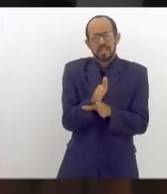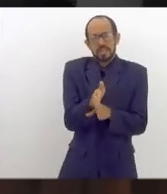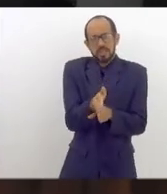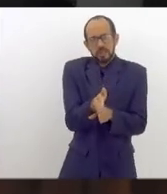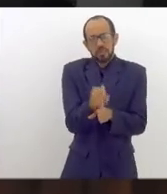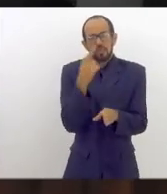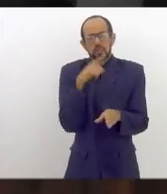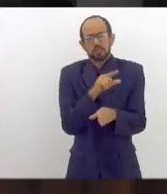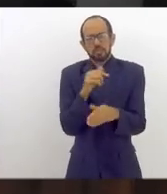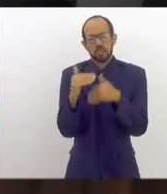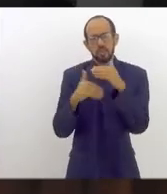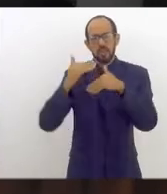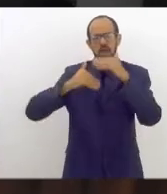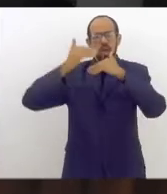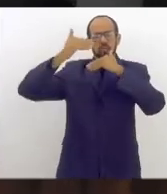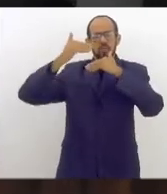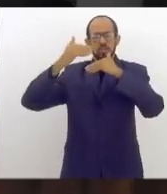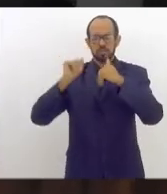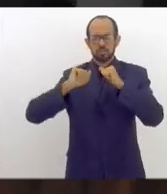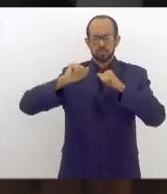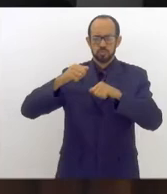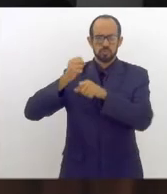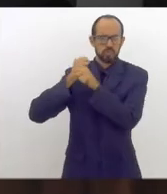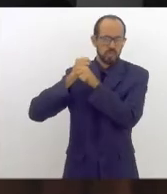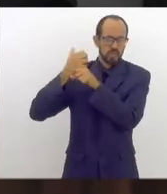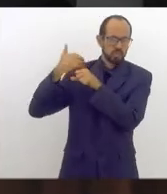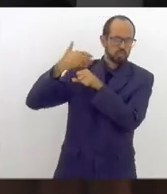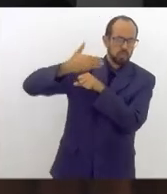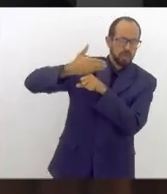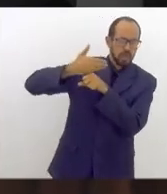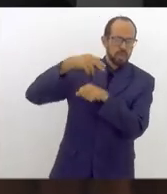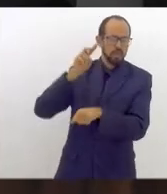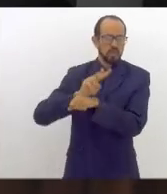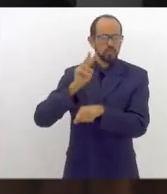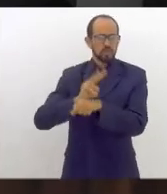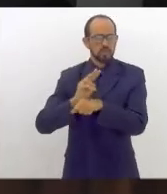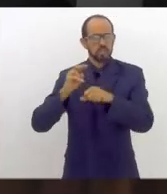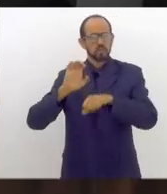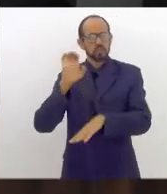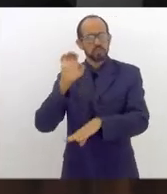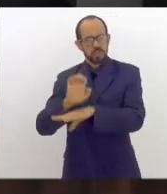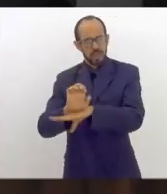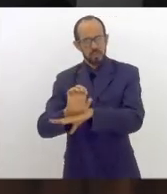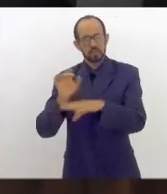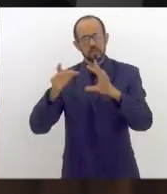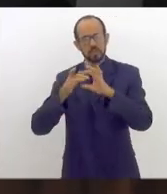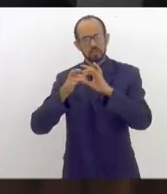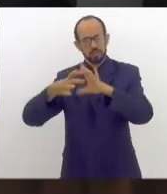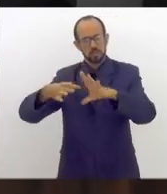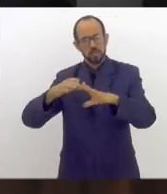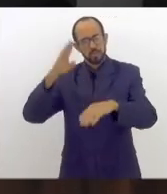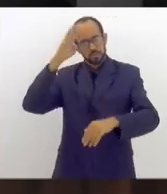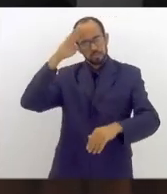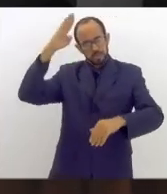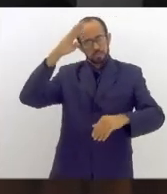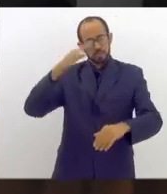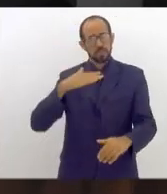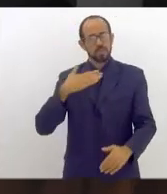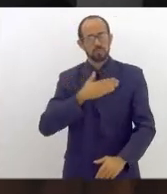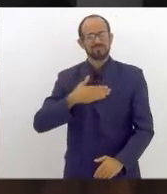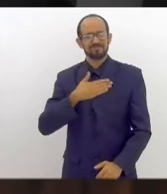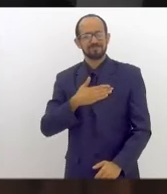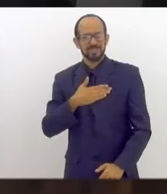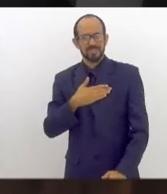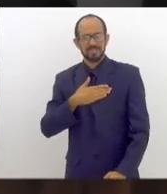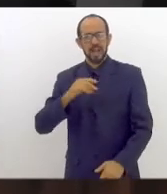avanços nos últimos anos em defesa do Estado da democracia e principalmente no bem-estar da população Fluminense